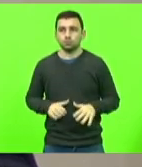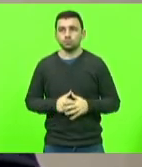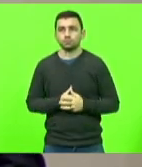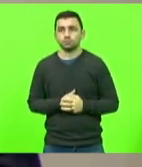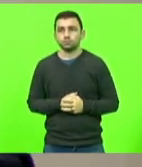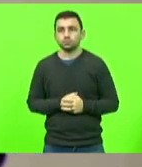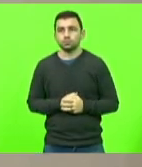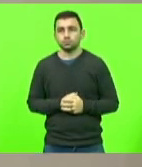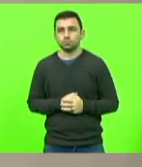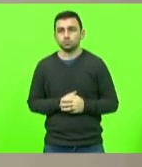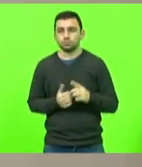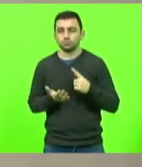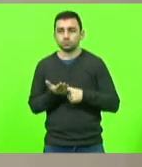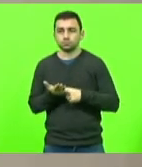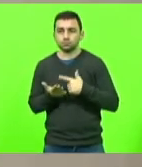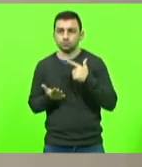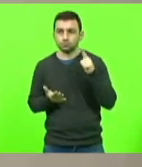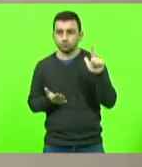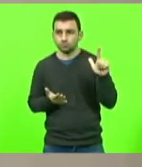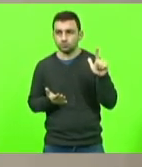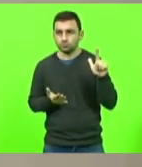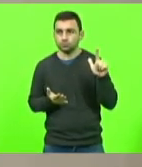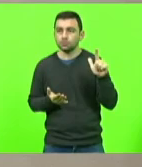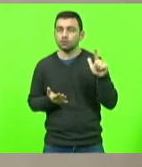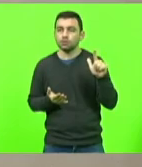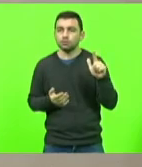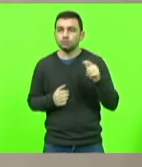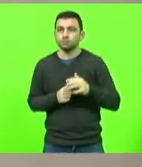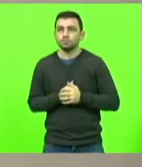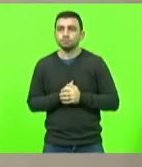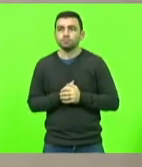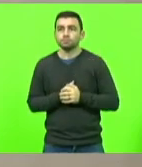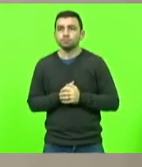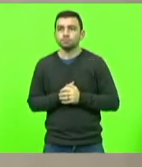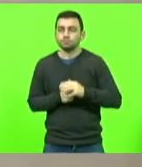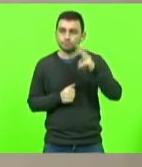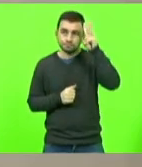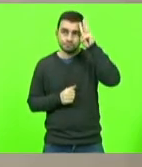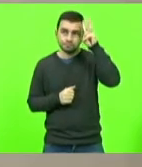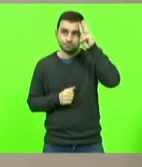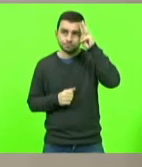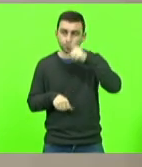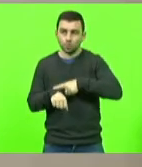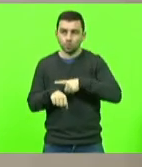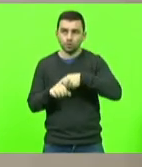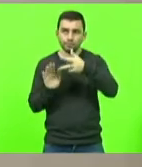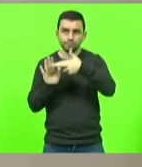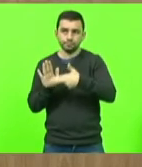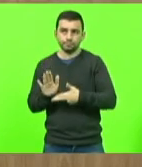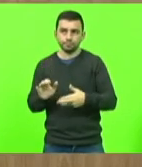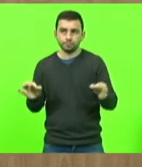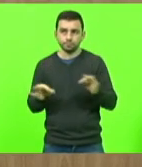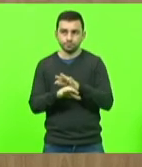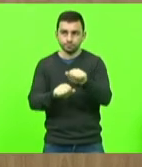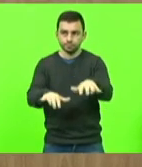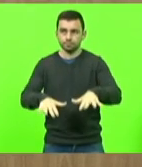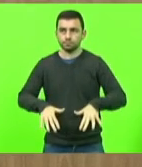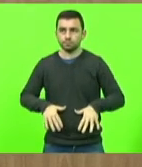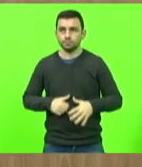convoca outra sessão ordinária para terça-feira no horário regimental está encerrada a presente sessão